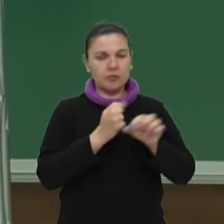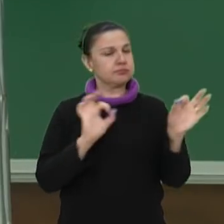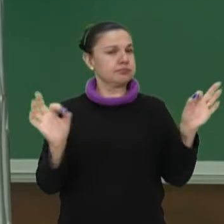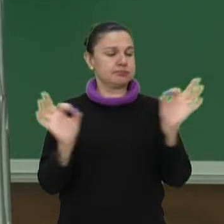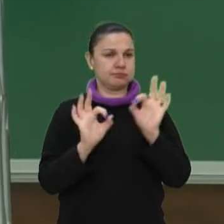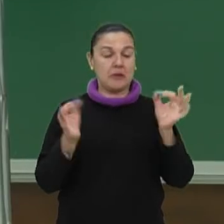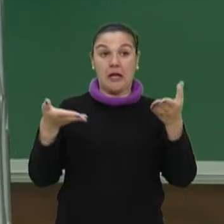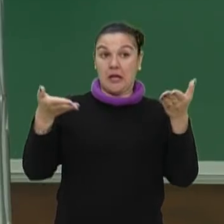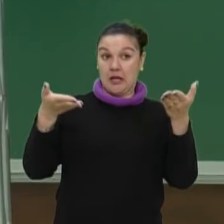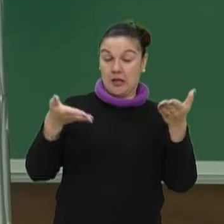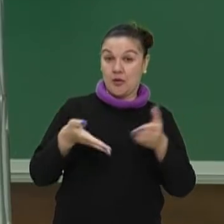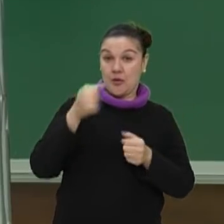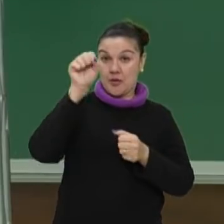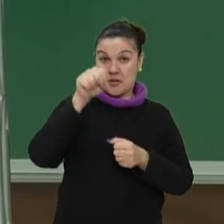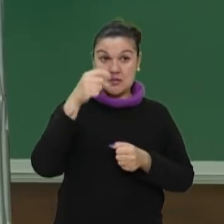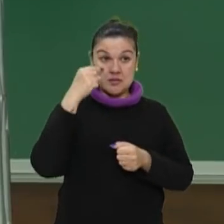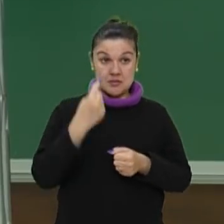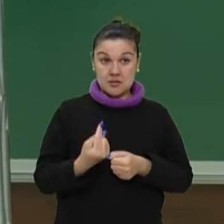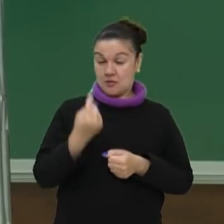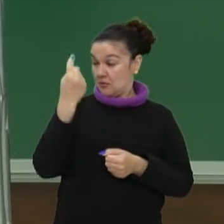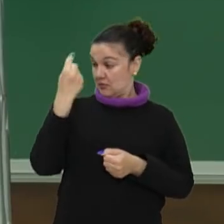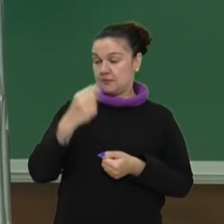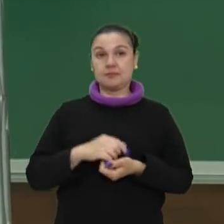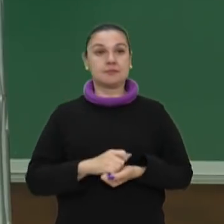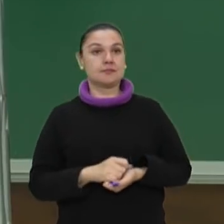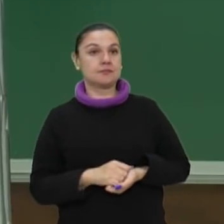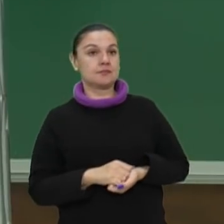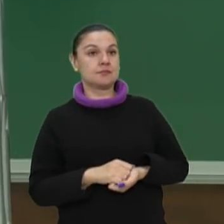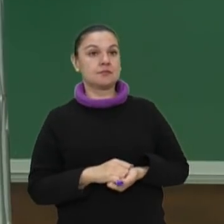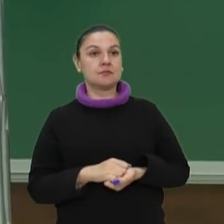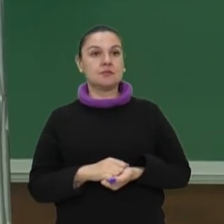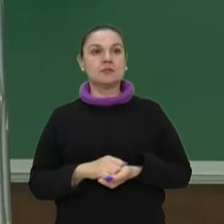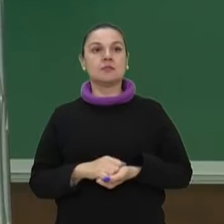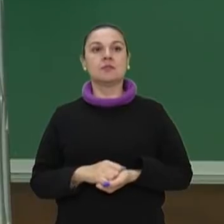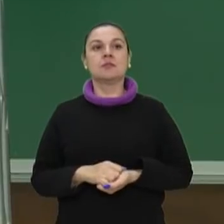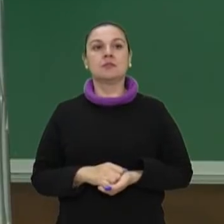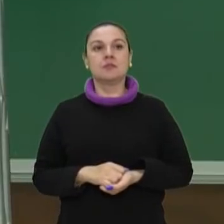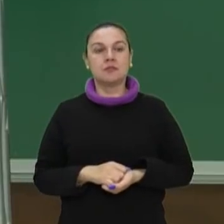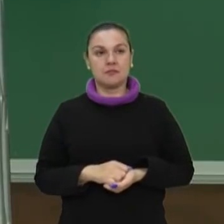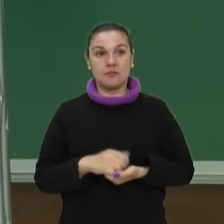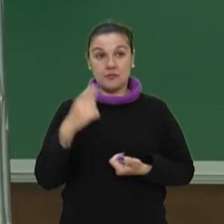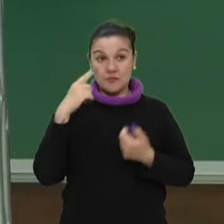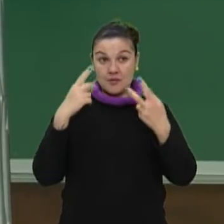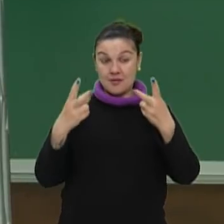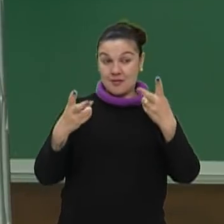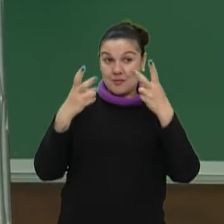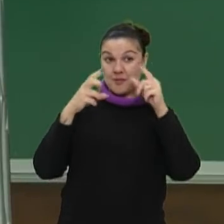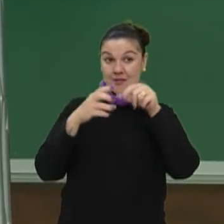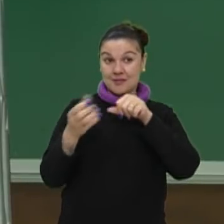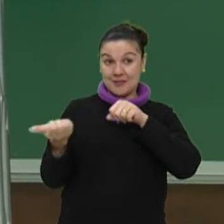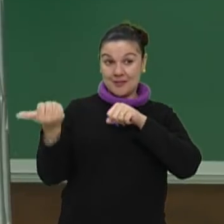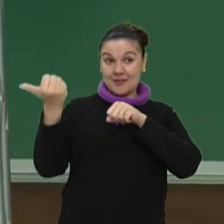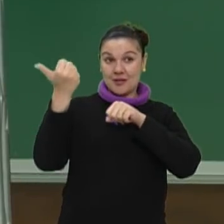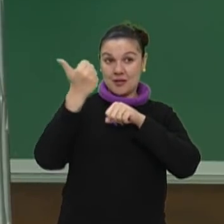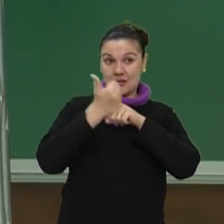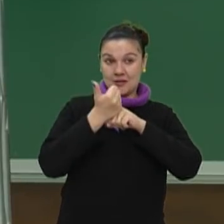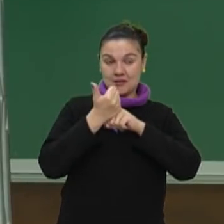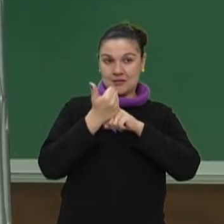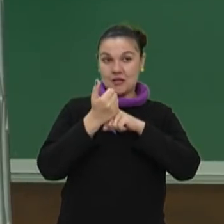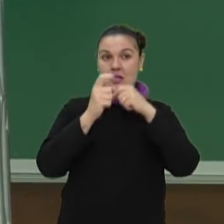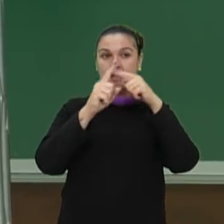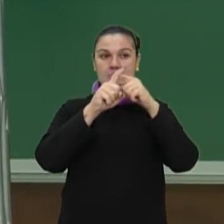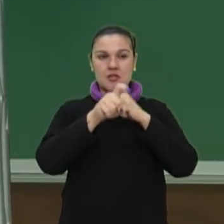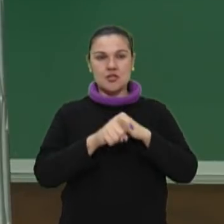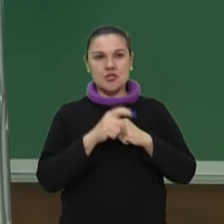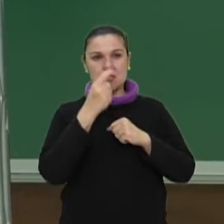ok? E aqui, o que acontece? Veja, perceba que o que está dentro desse parênteses é x1 mais